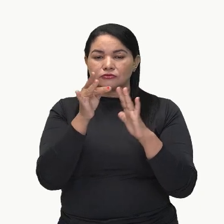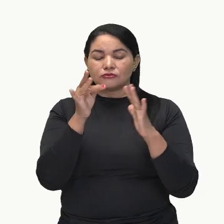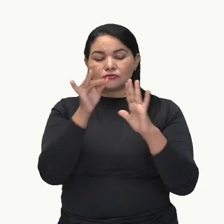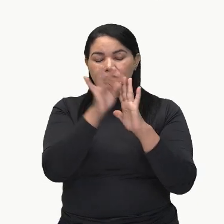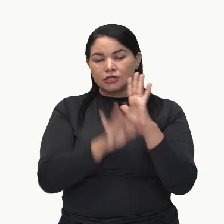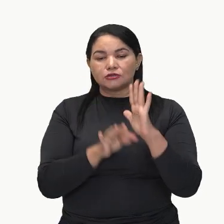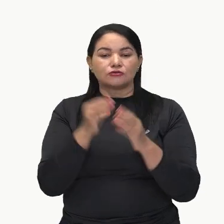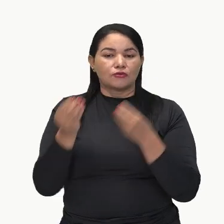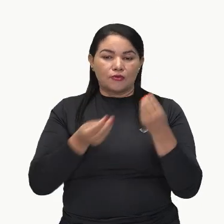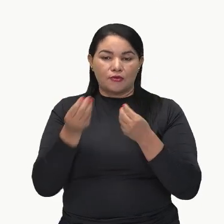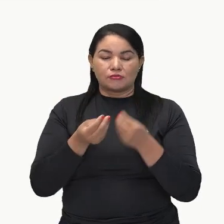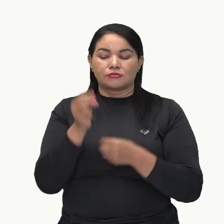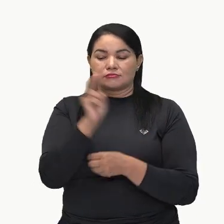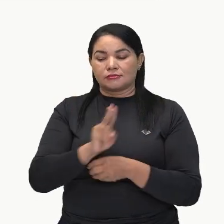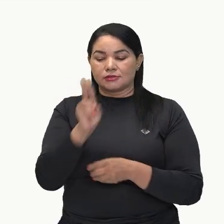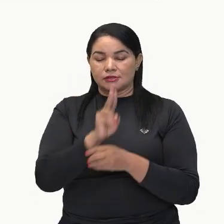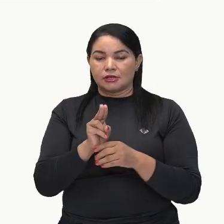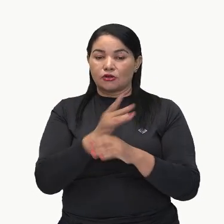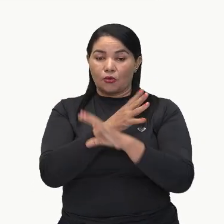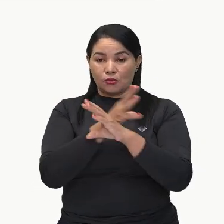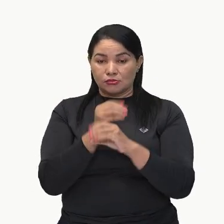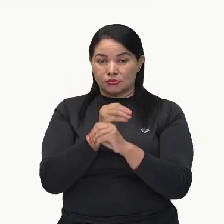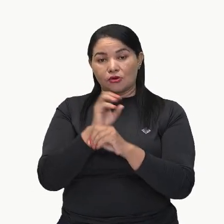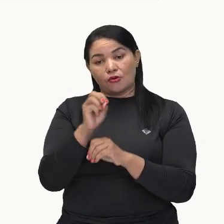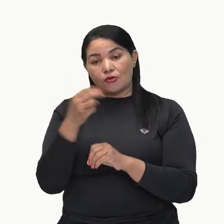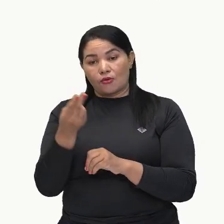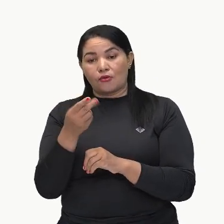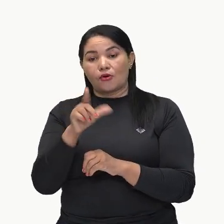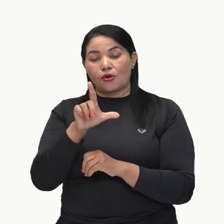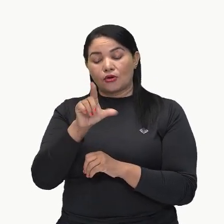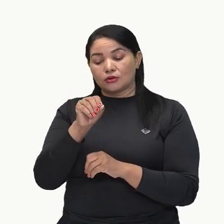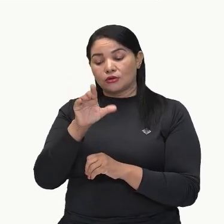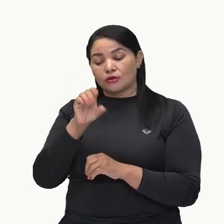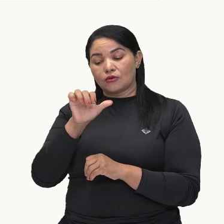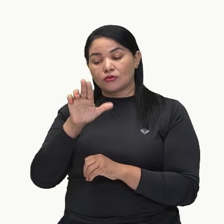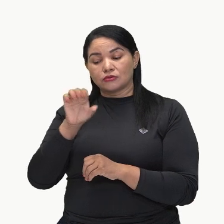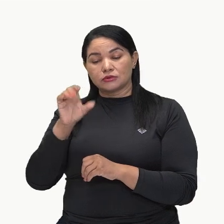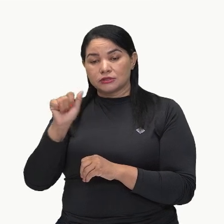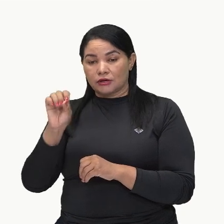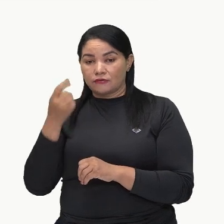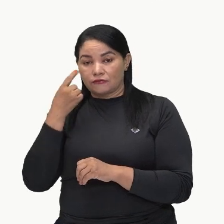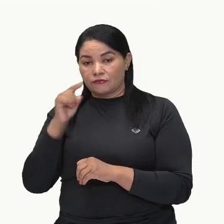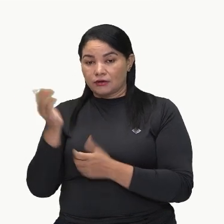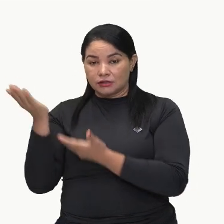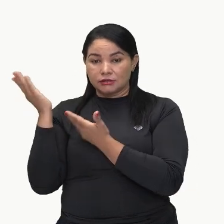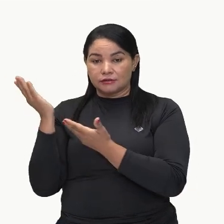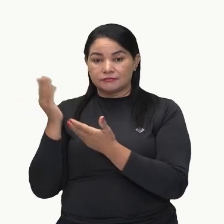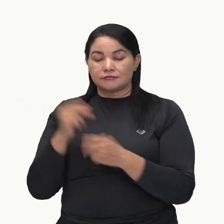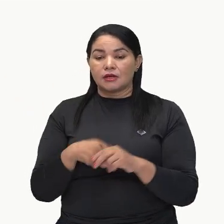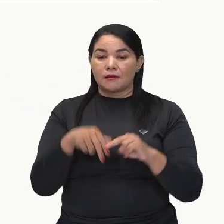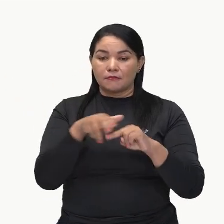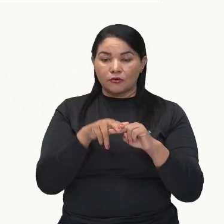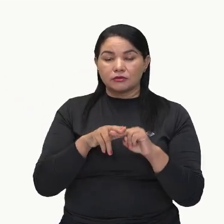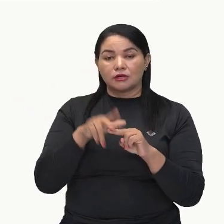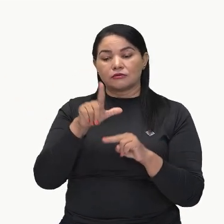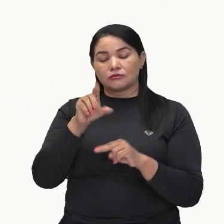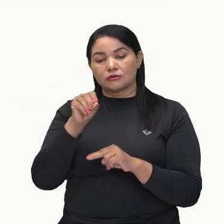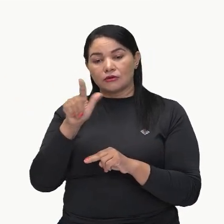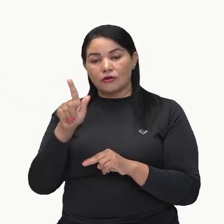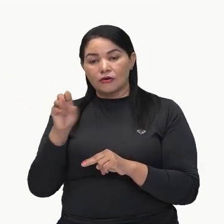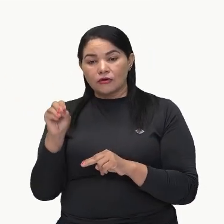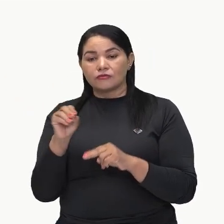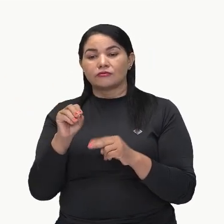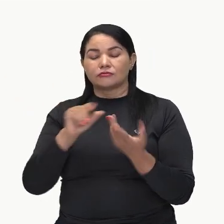as conjunções ou locuções conjuntivas que estão aí nesse nosso quadro. Portanto, logo,